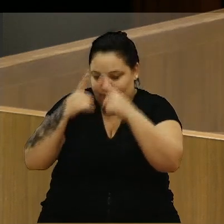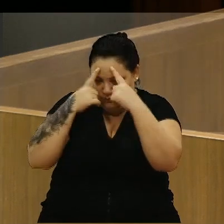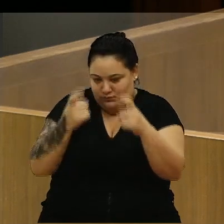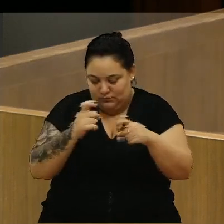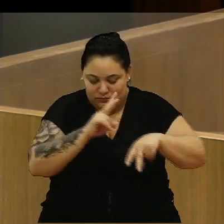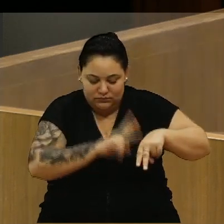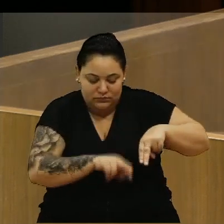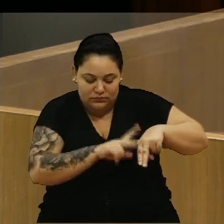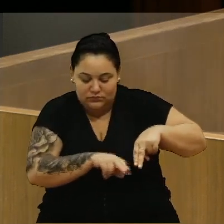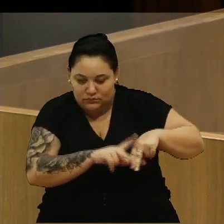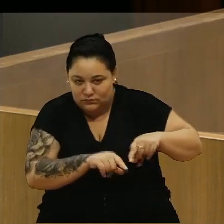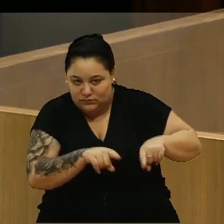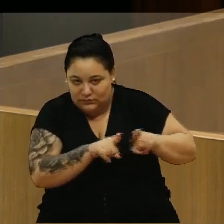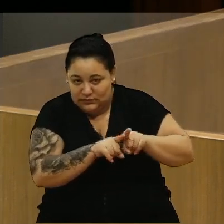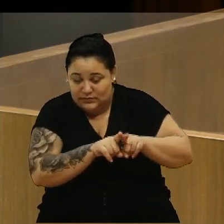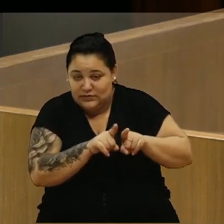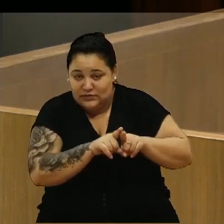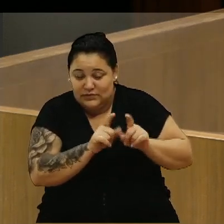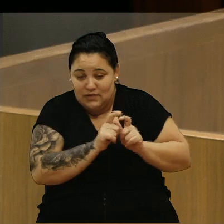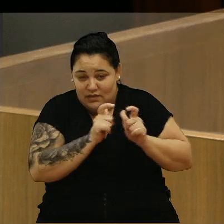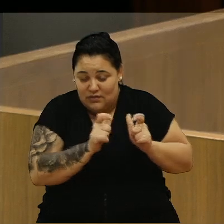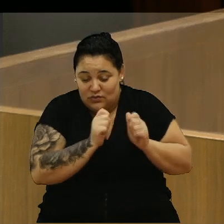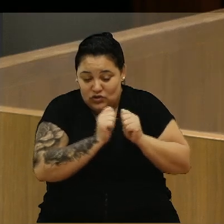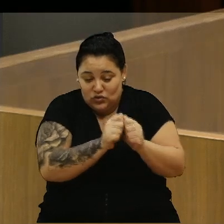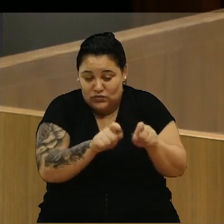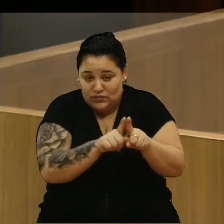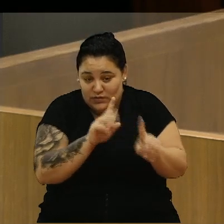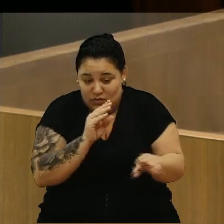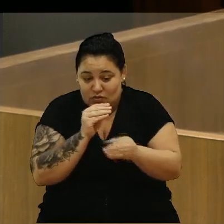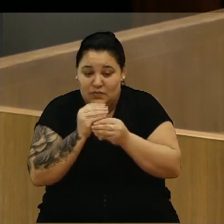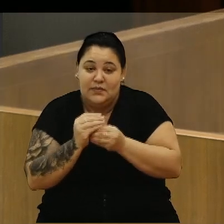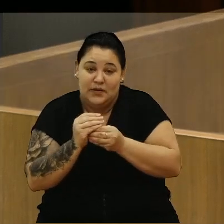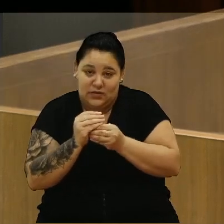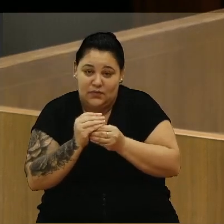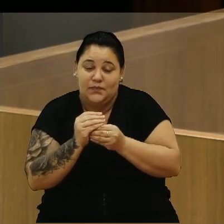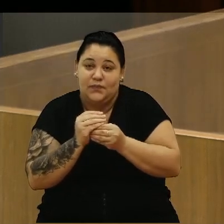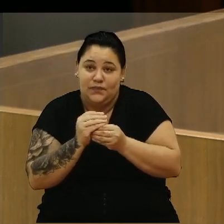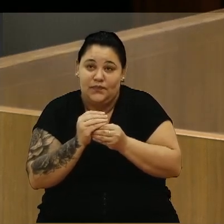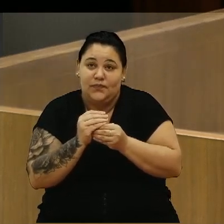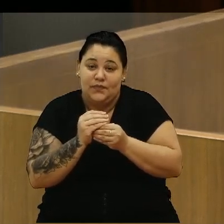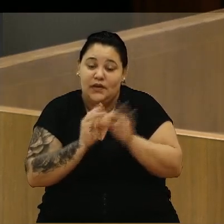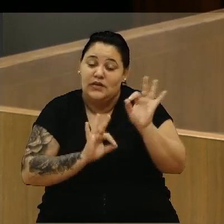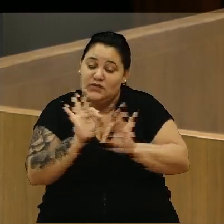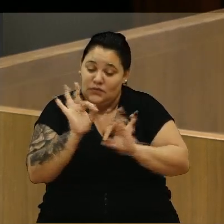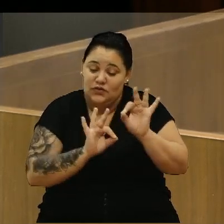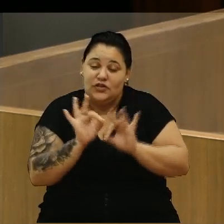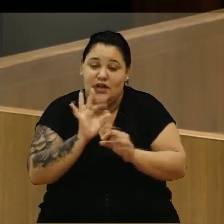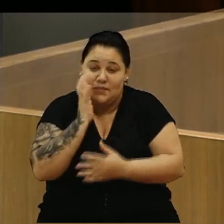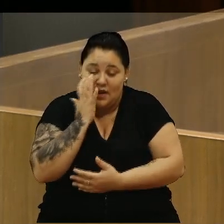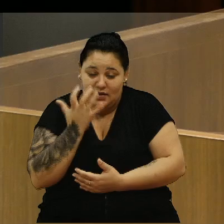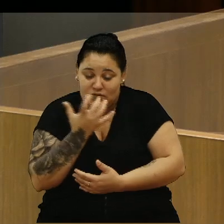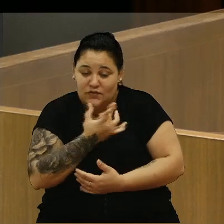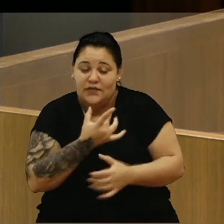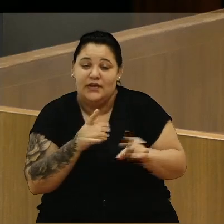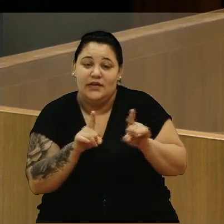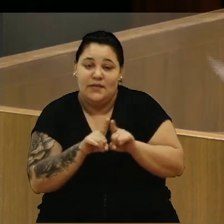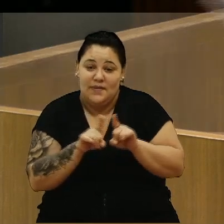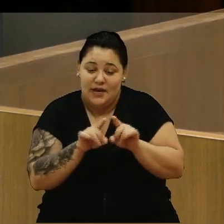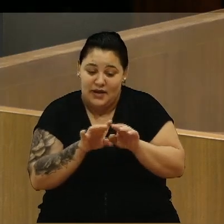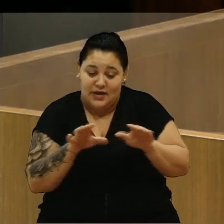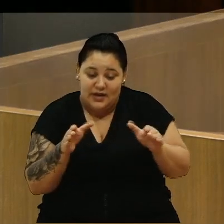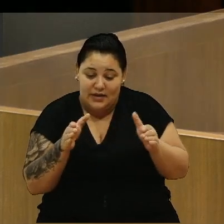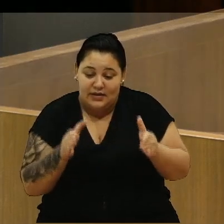foi ampla e, junto a ela, o adendo aí deste projeto de resolução de mesa que veio